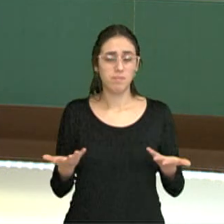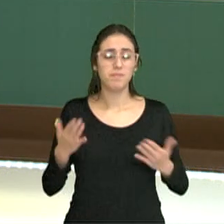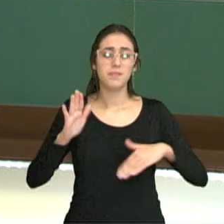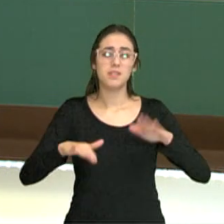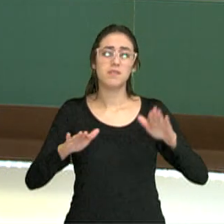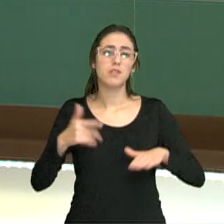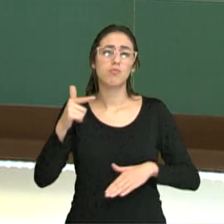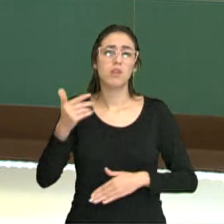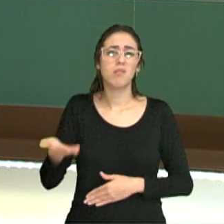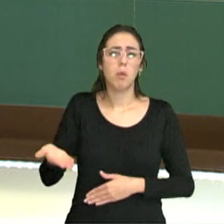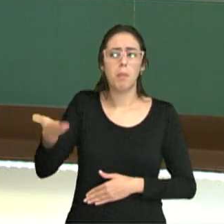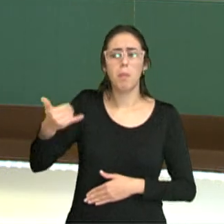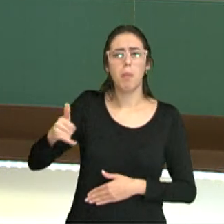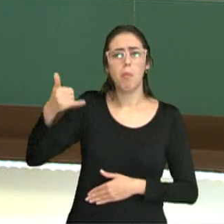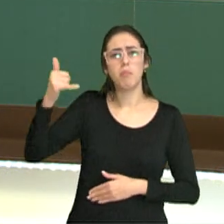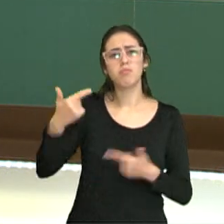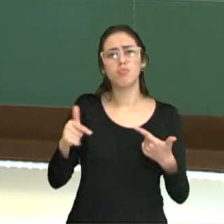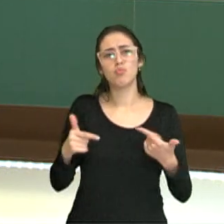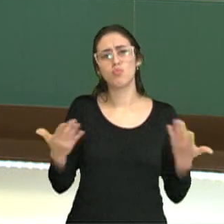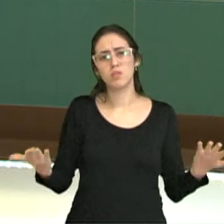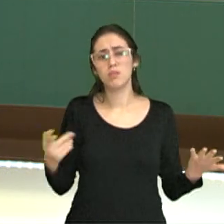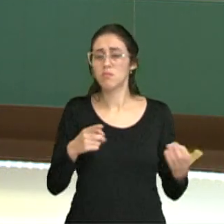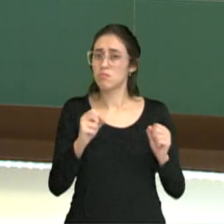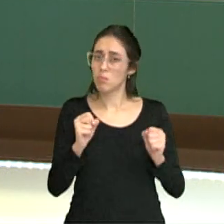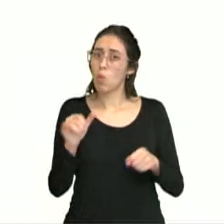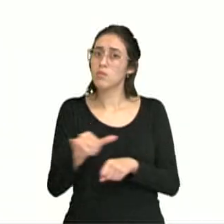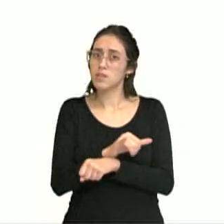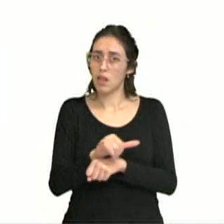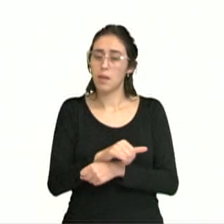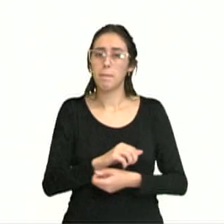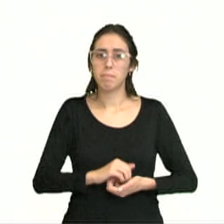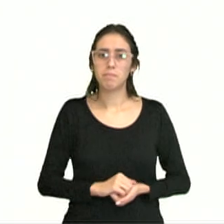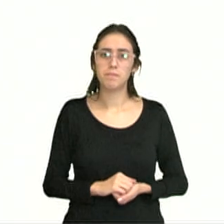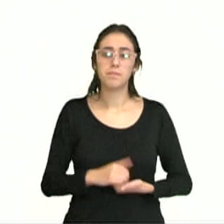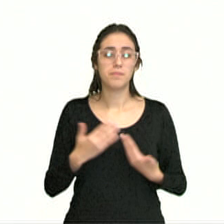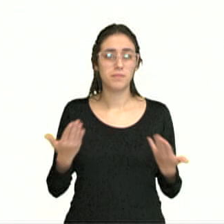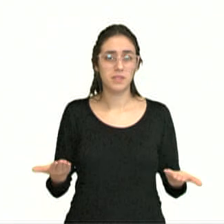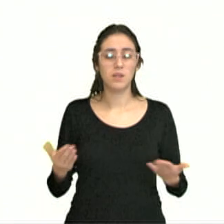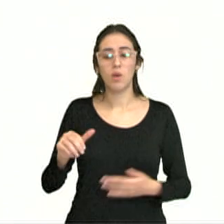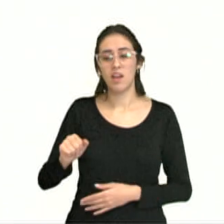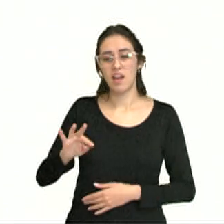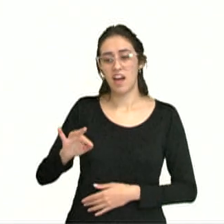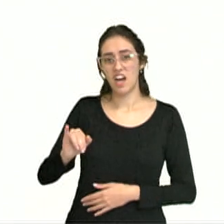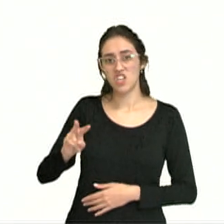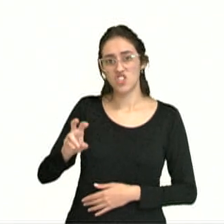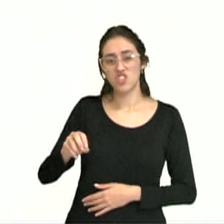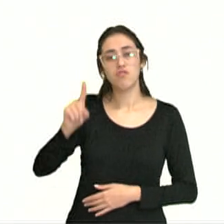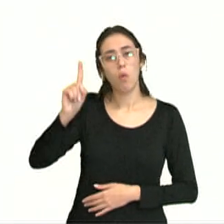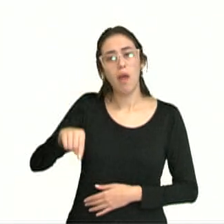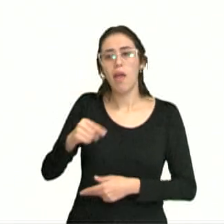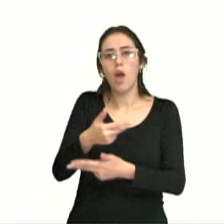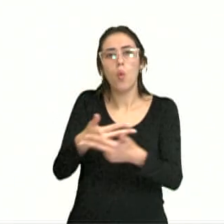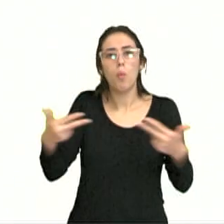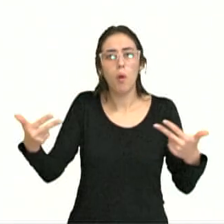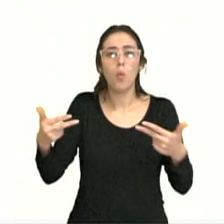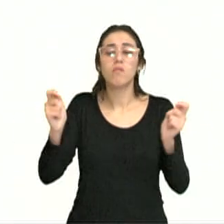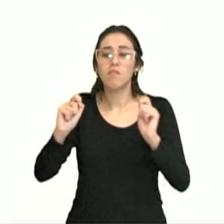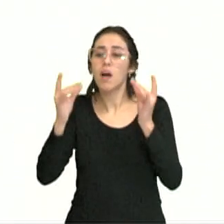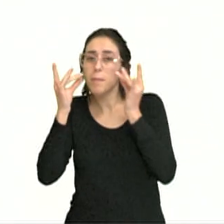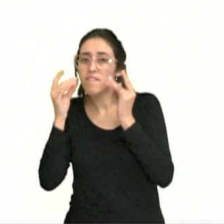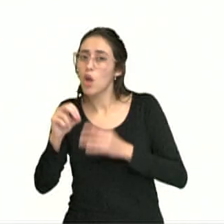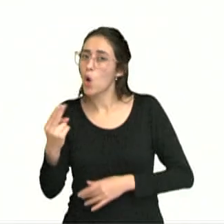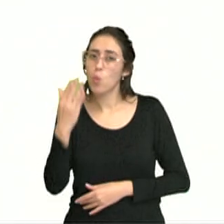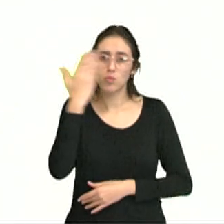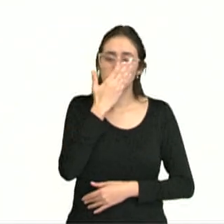tem rendimentos adequados exatamente por isso. Um ativo, então, portanto, é um bem tangível ou intangível que pode gerar